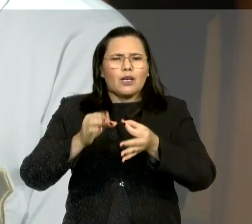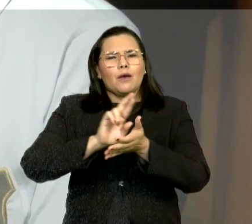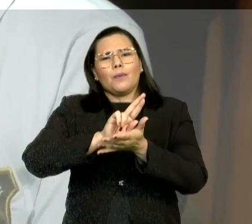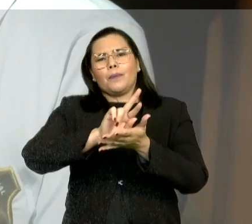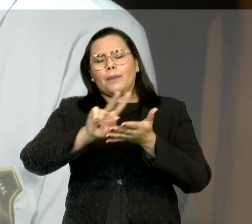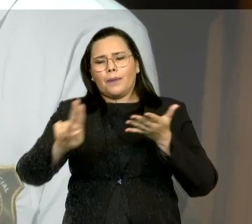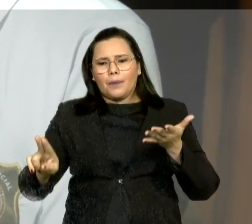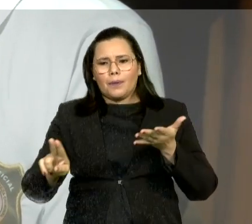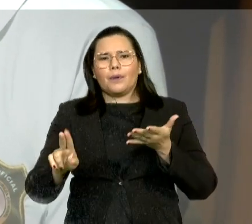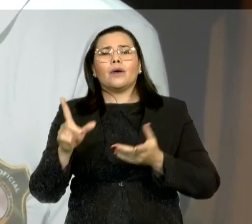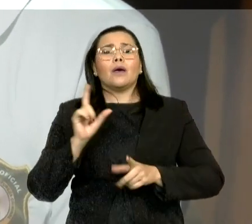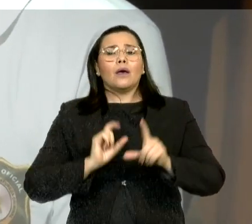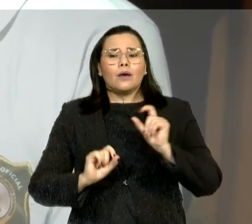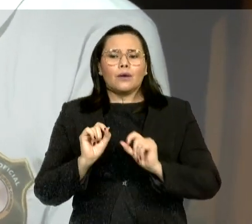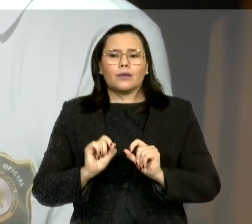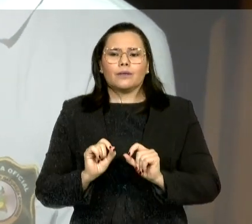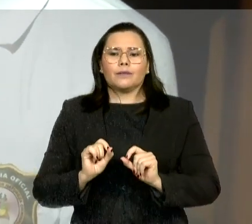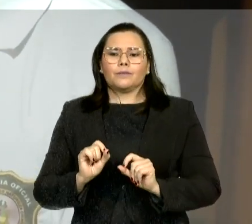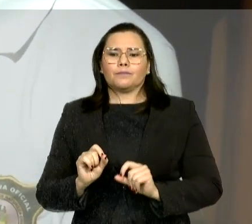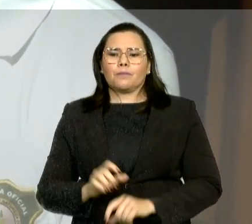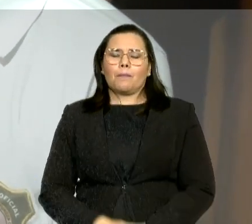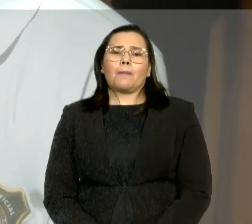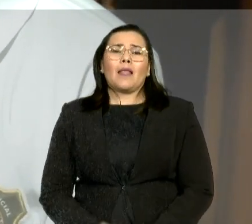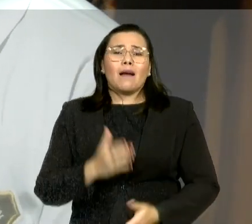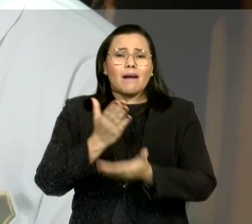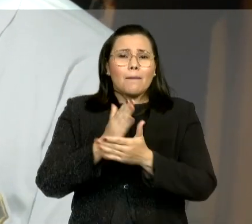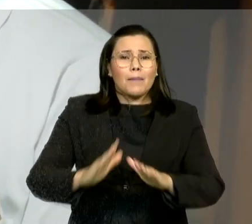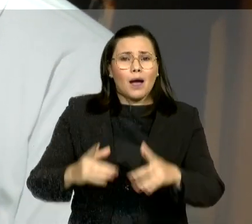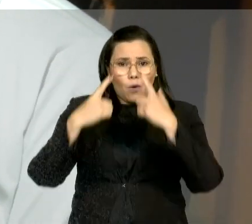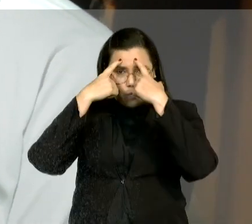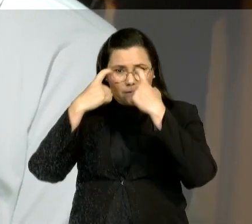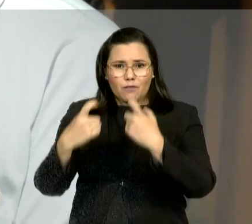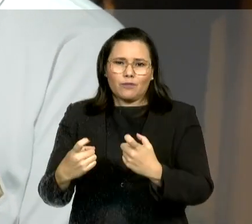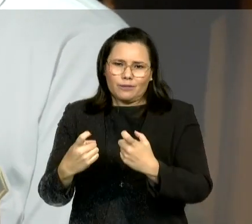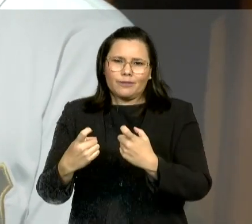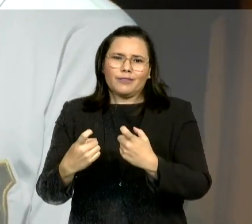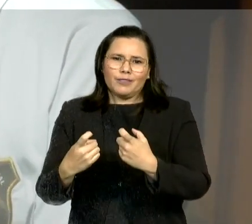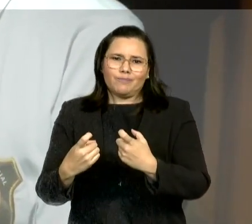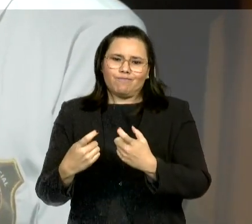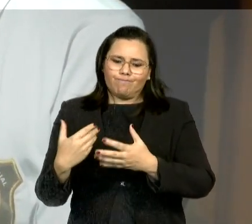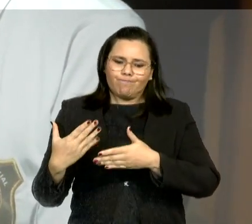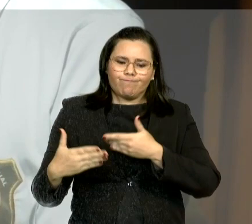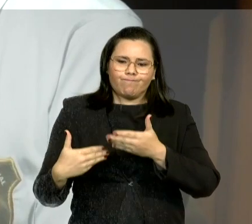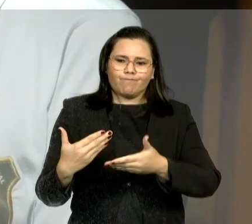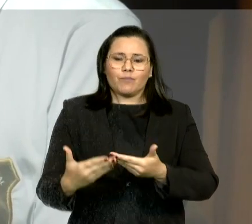uma forma também de interromper o ciclo da violência e também de